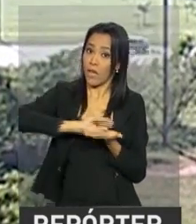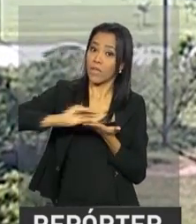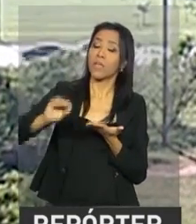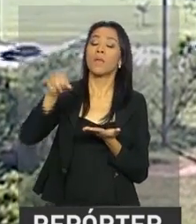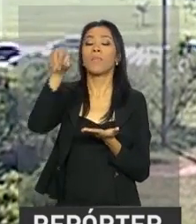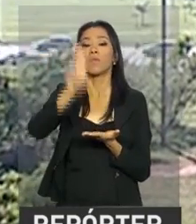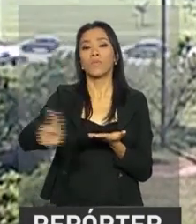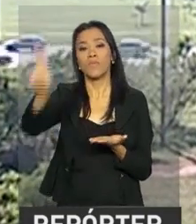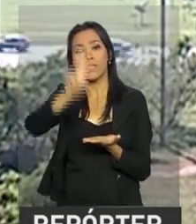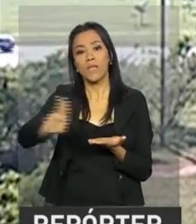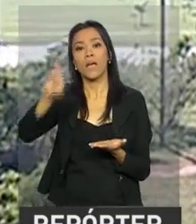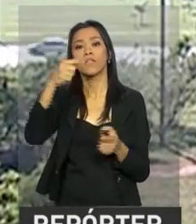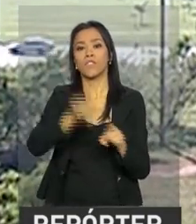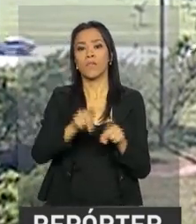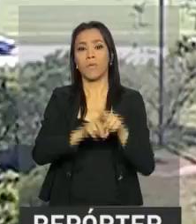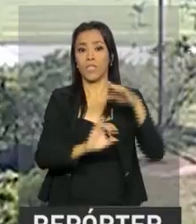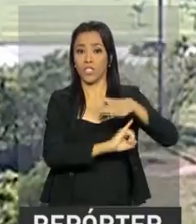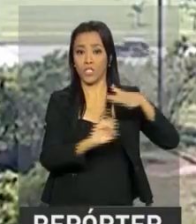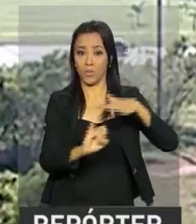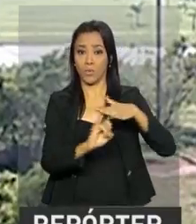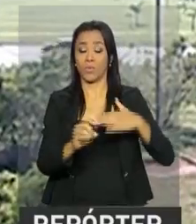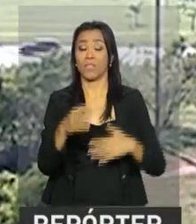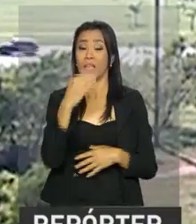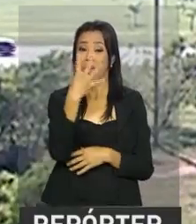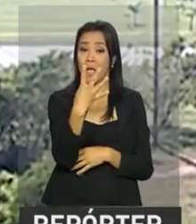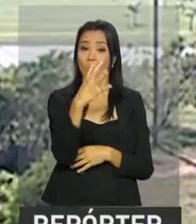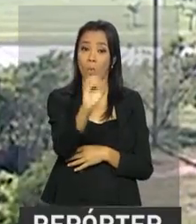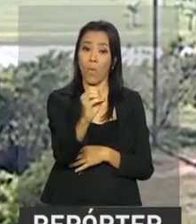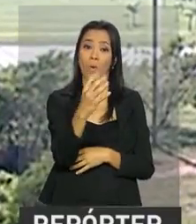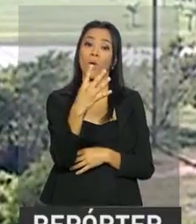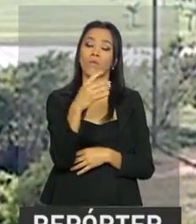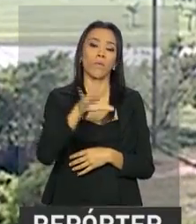os institutos federais, que são